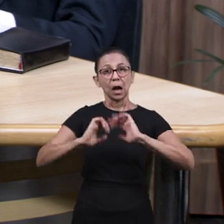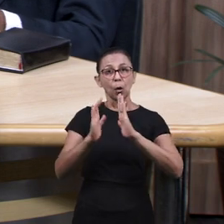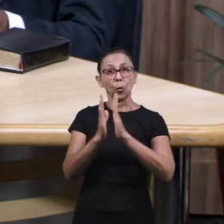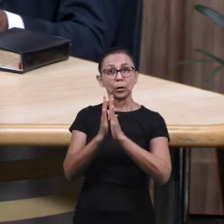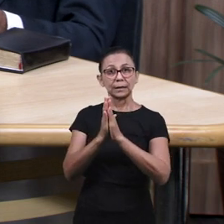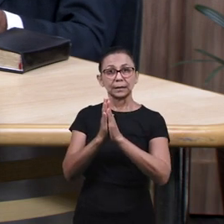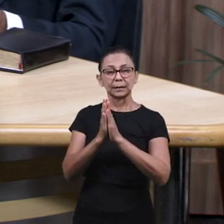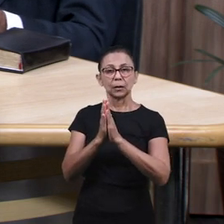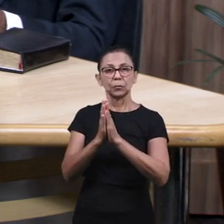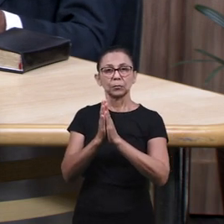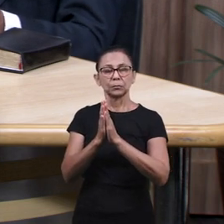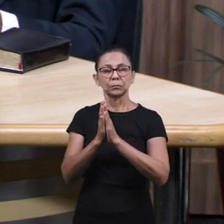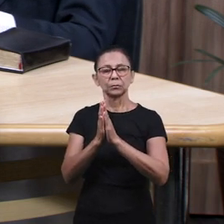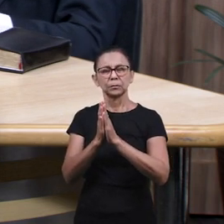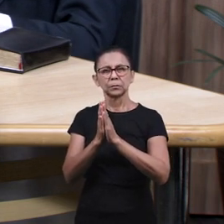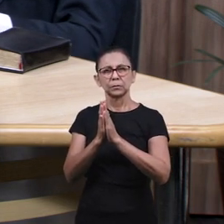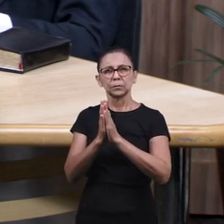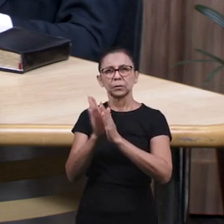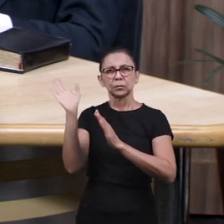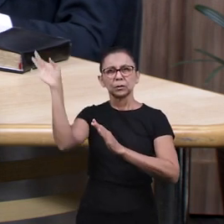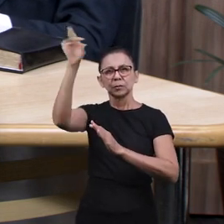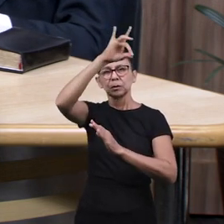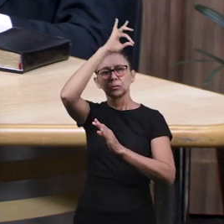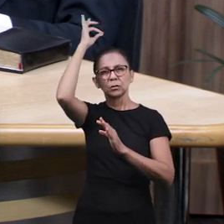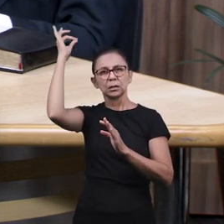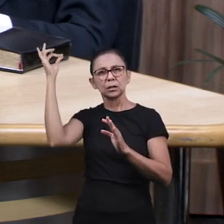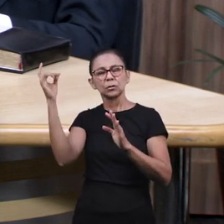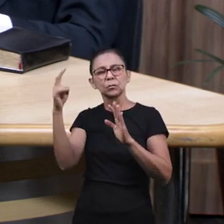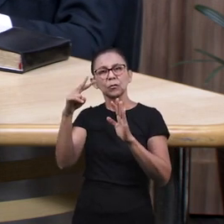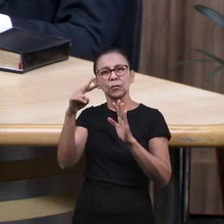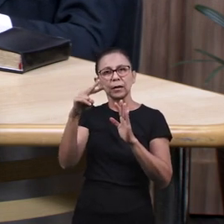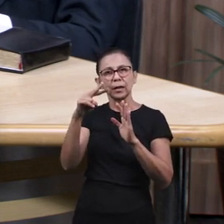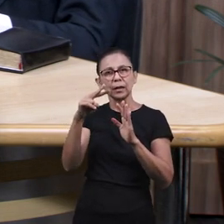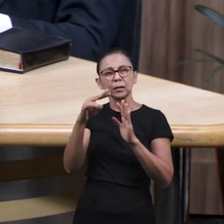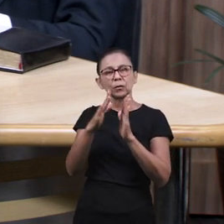Mas é nitidamente uma pessoa. E voltando ainda